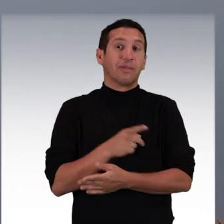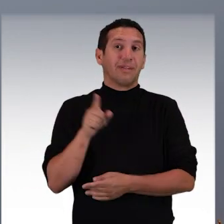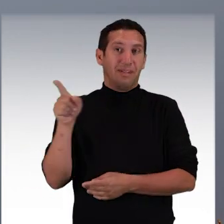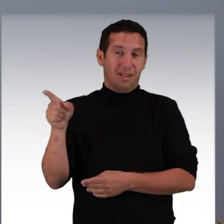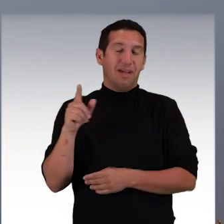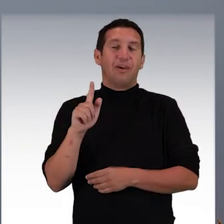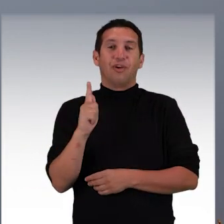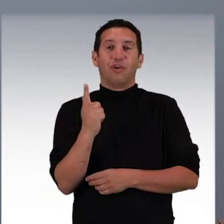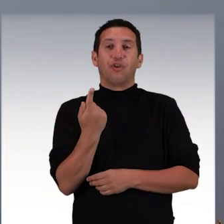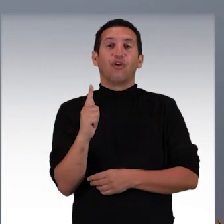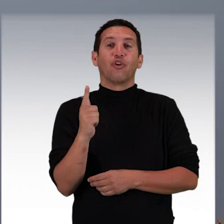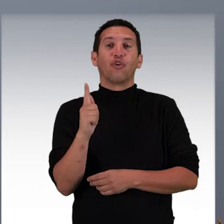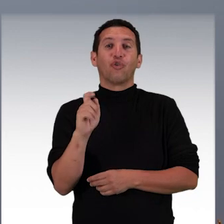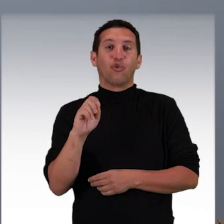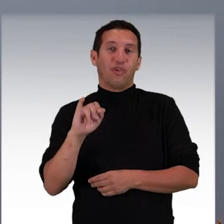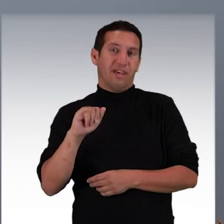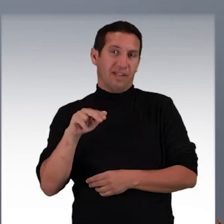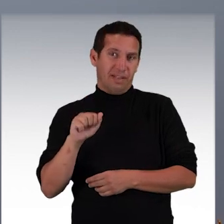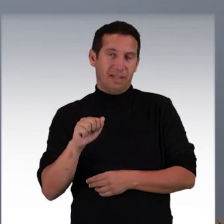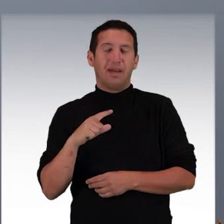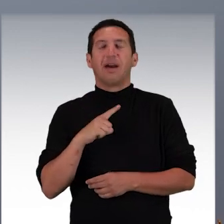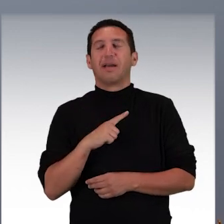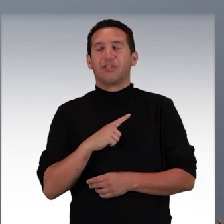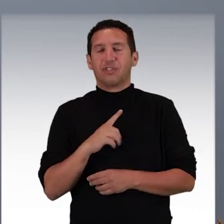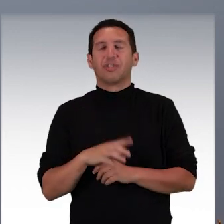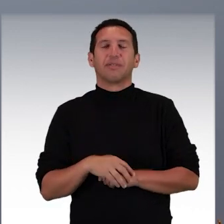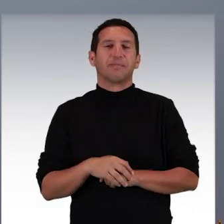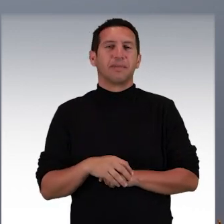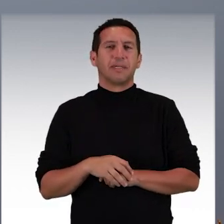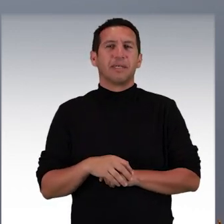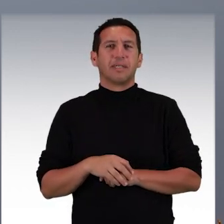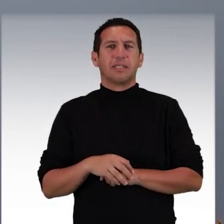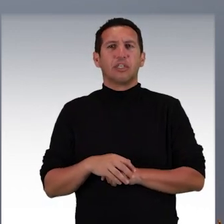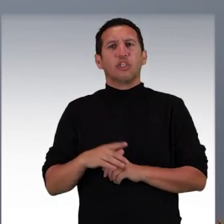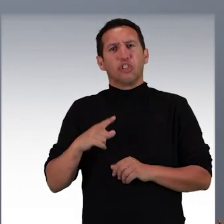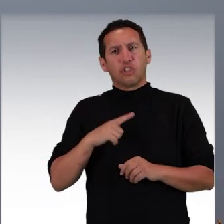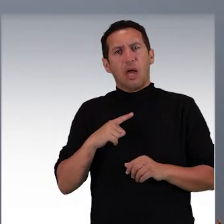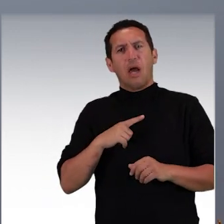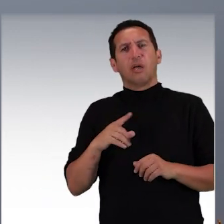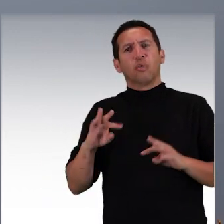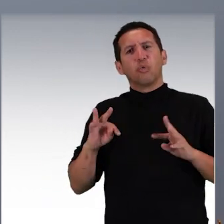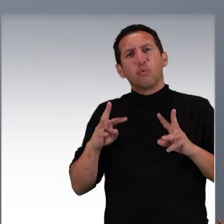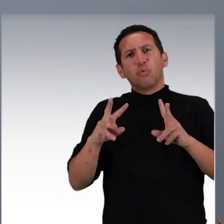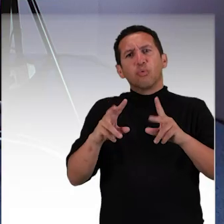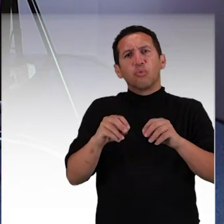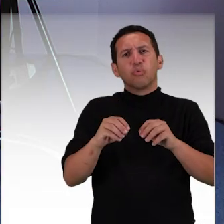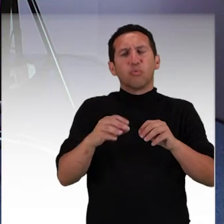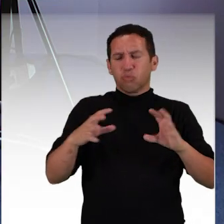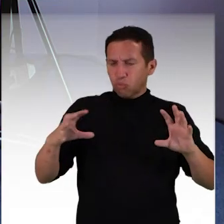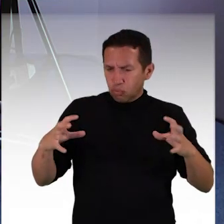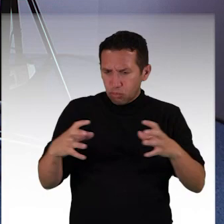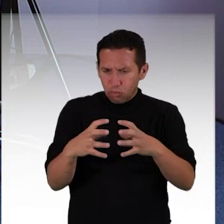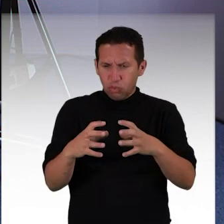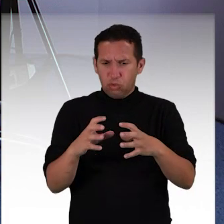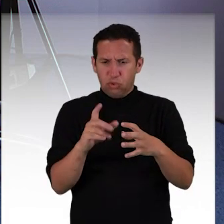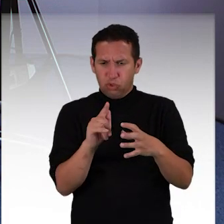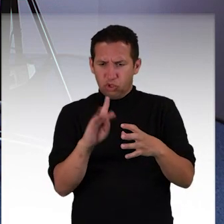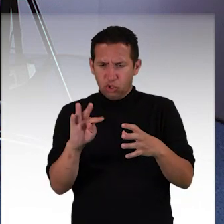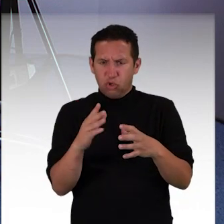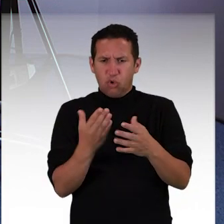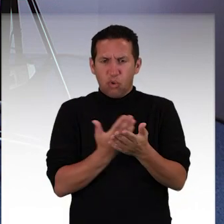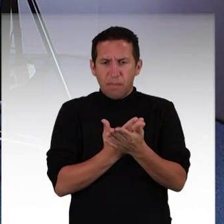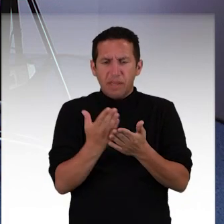acontecido e já o Ministério Público Federal e o Estadual já tinha adotadas as providências